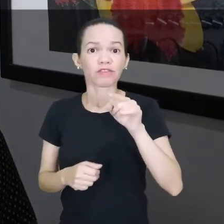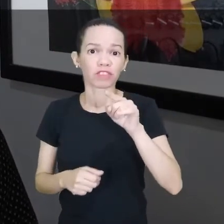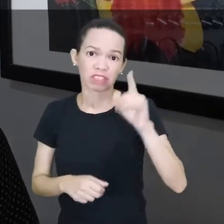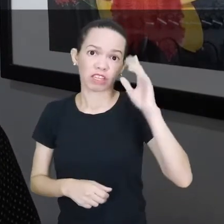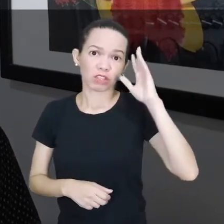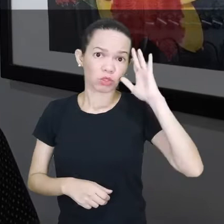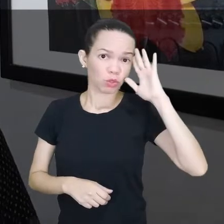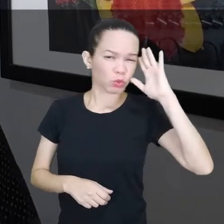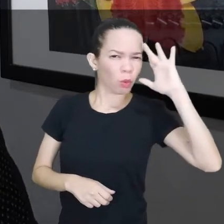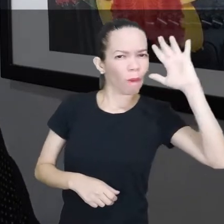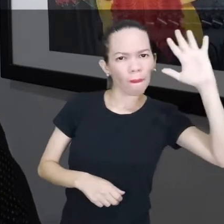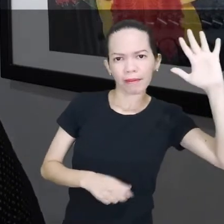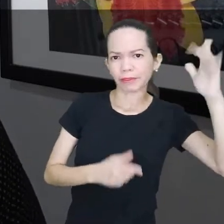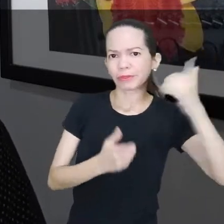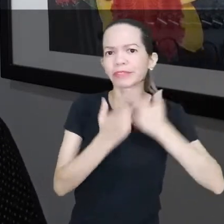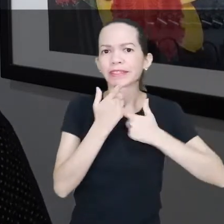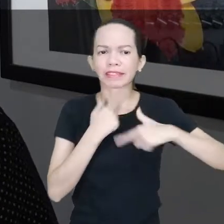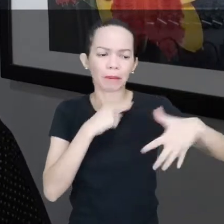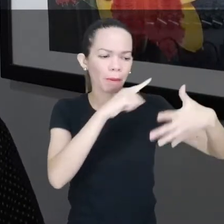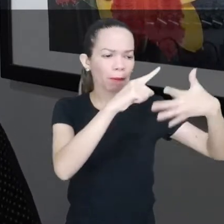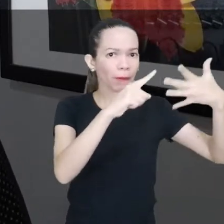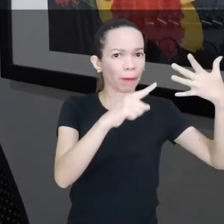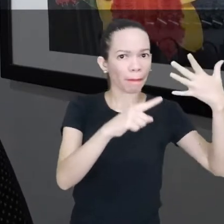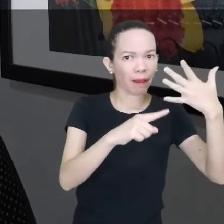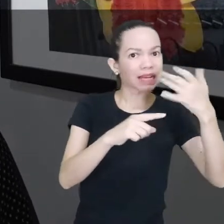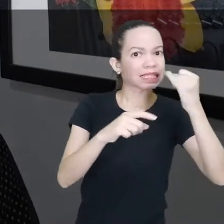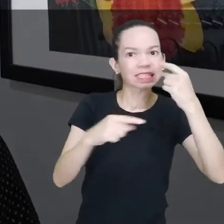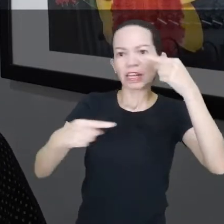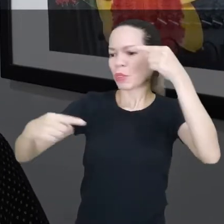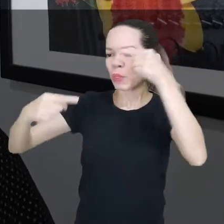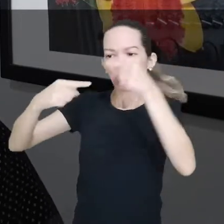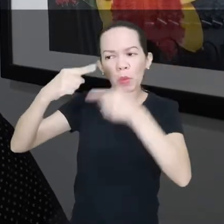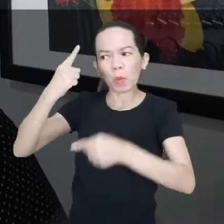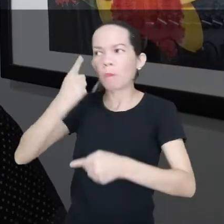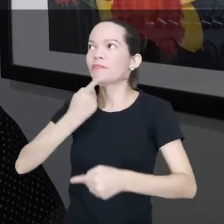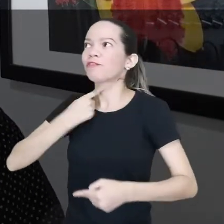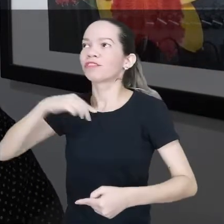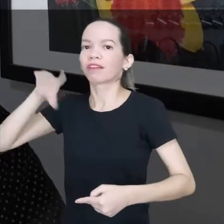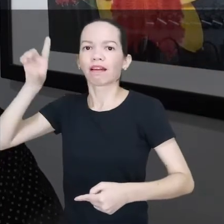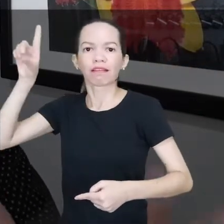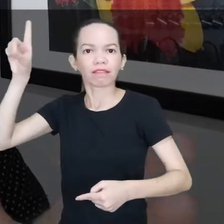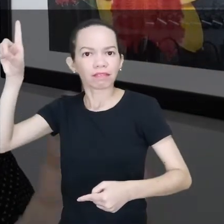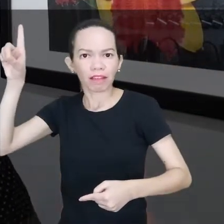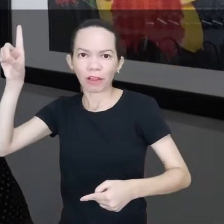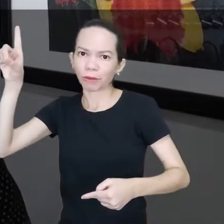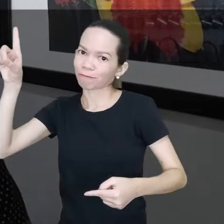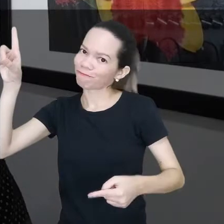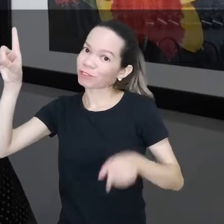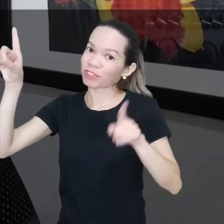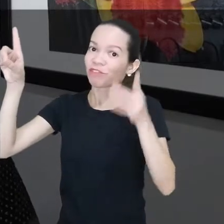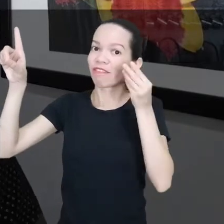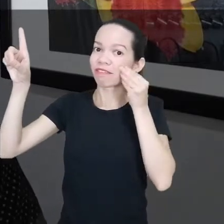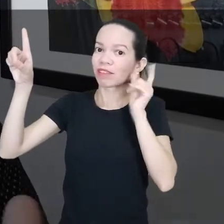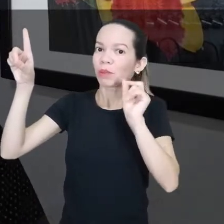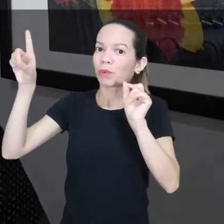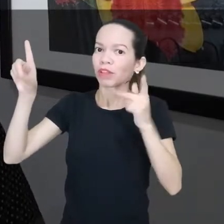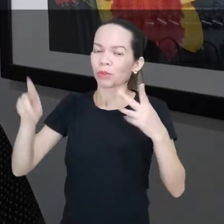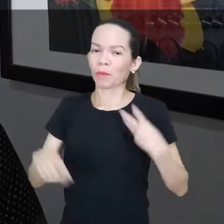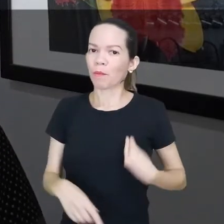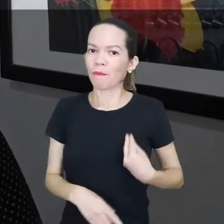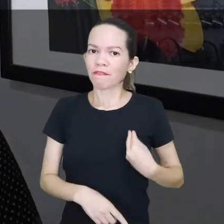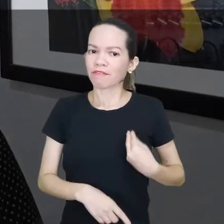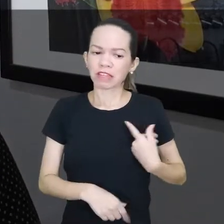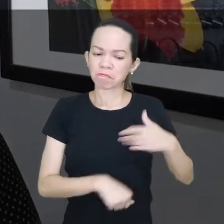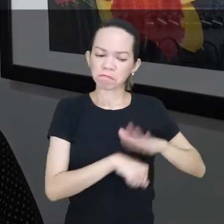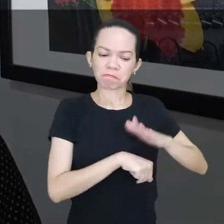seus sonhos ou os seus desejos à vontade de Deus, você vai tentar viver a sua própria vida e